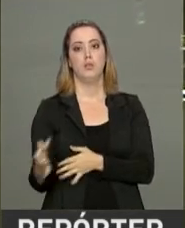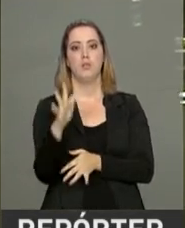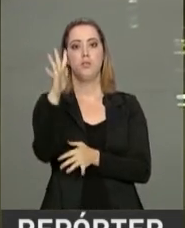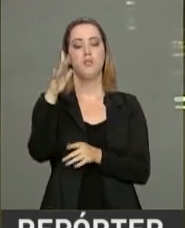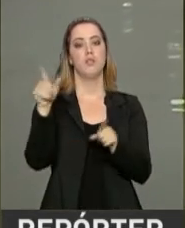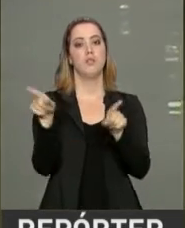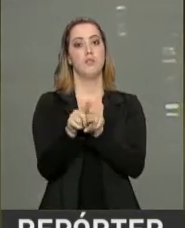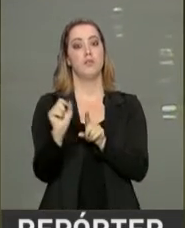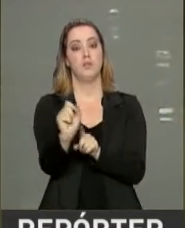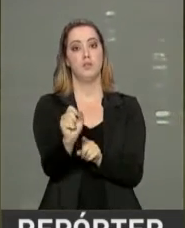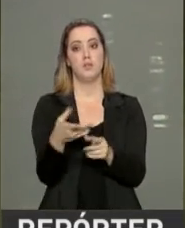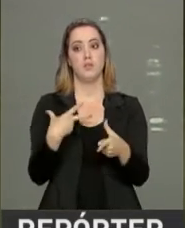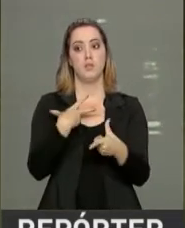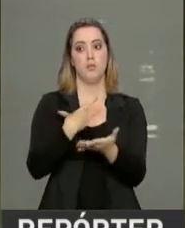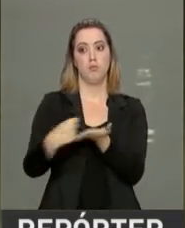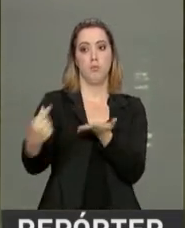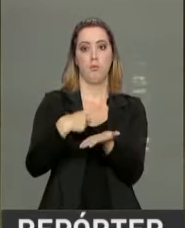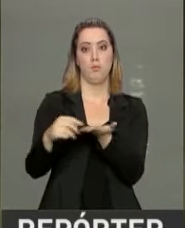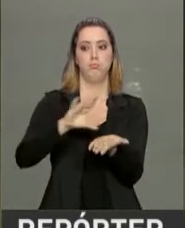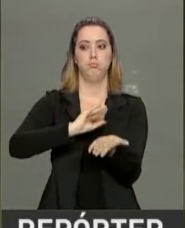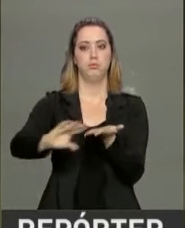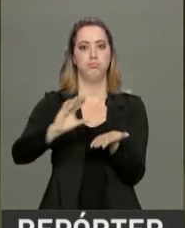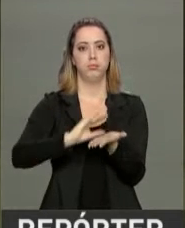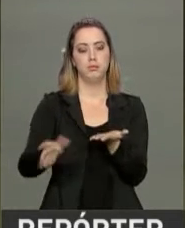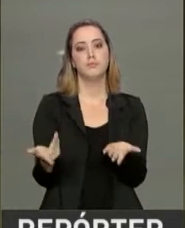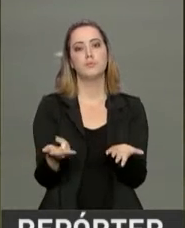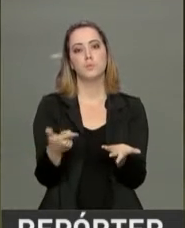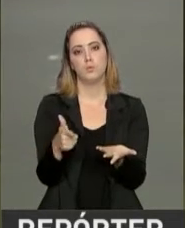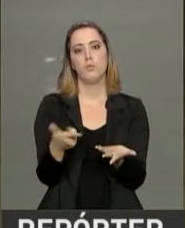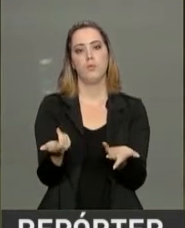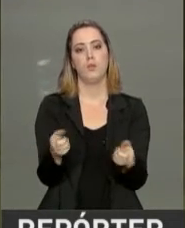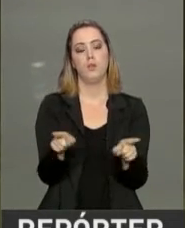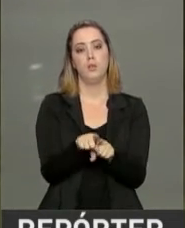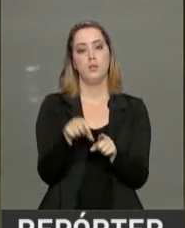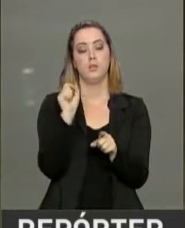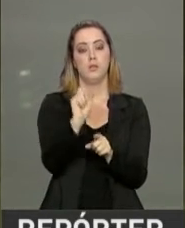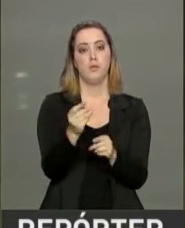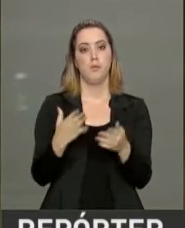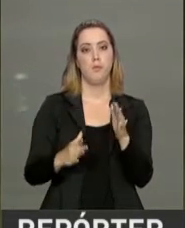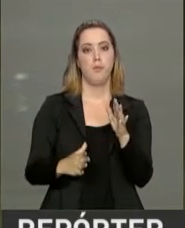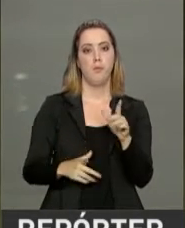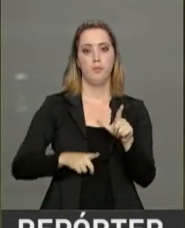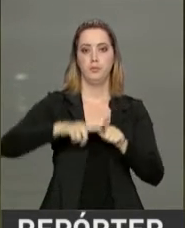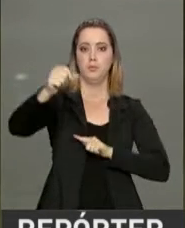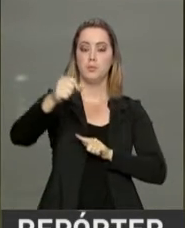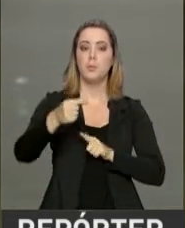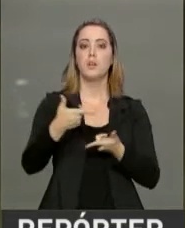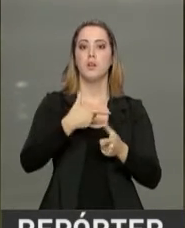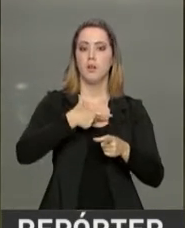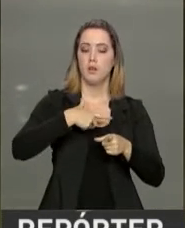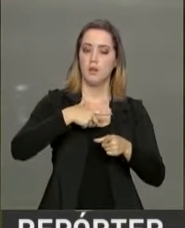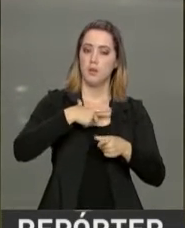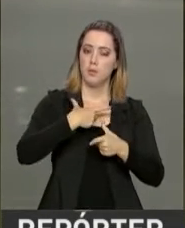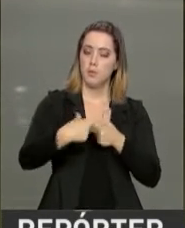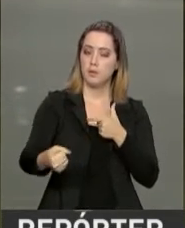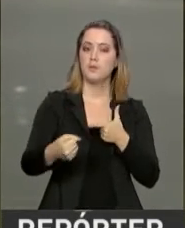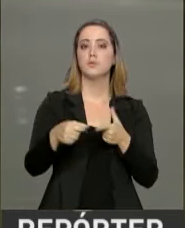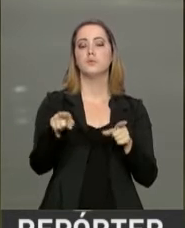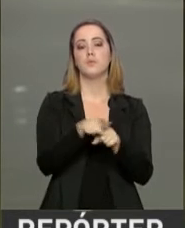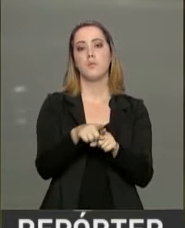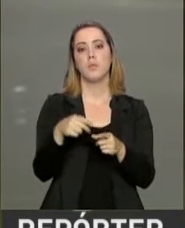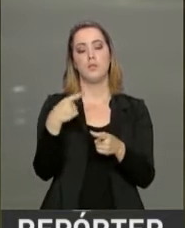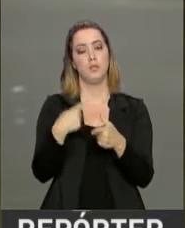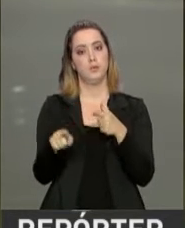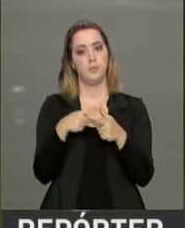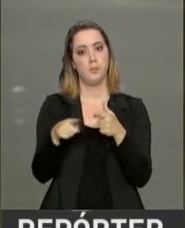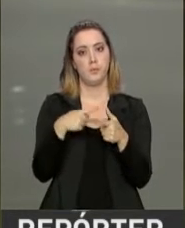fuga de investimentos e desemprego. Segundo Meirelles, para o Brasil superar a crise e o desequilíbrio das contas